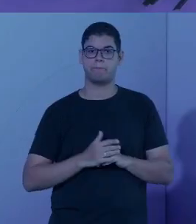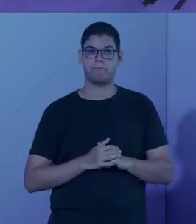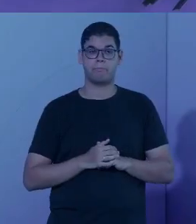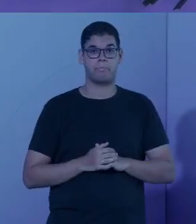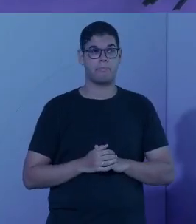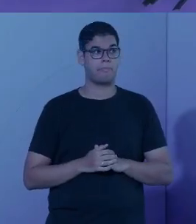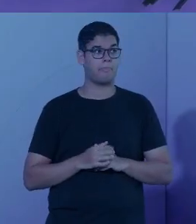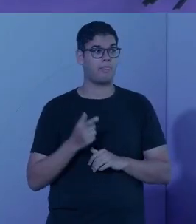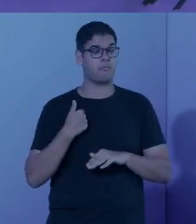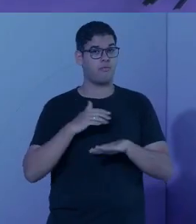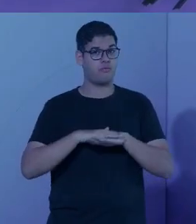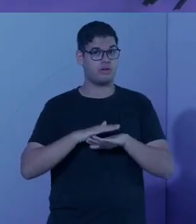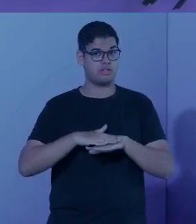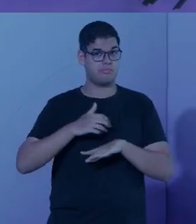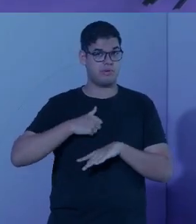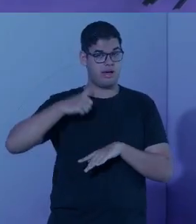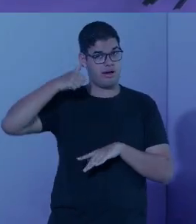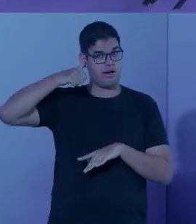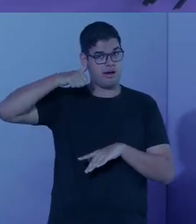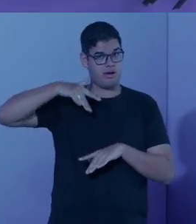Eu vou fazer minha autodescrição.